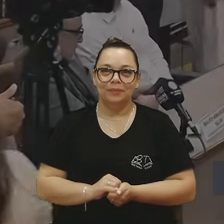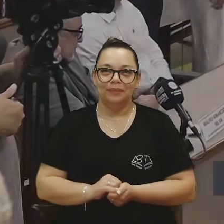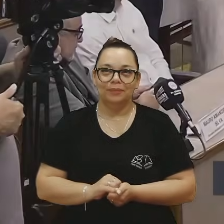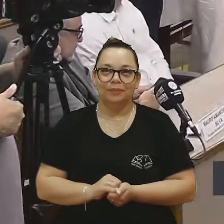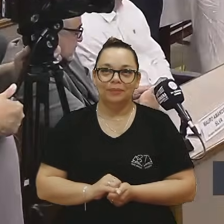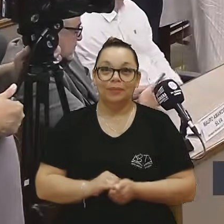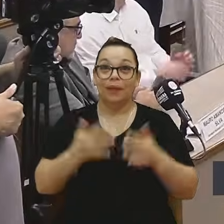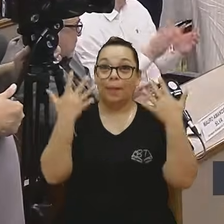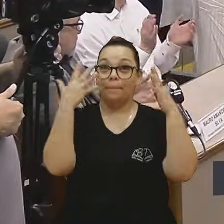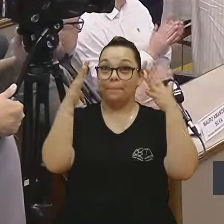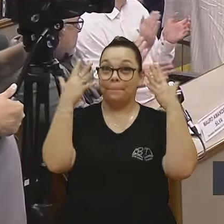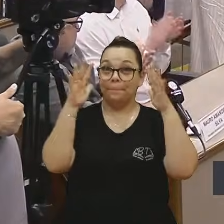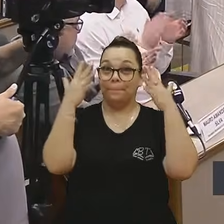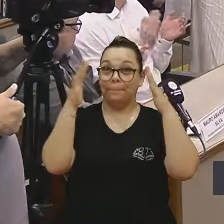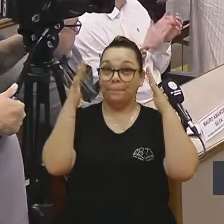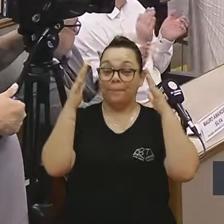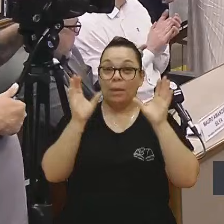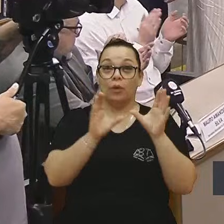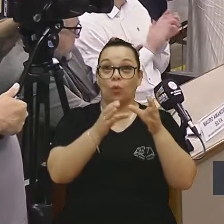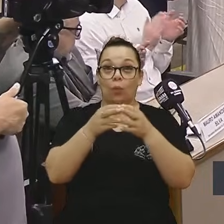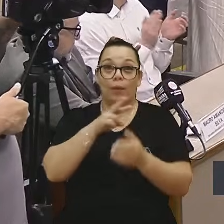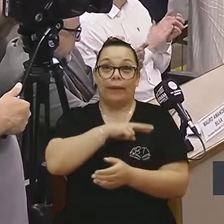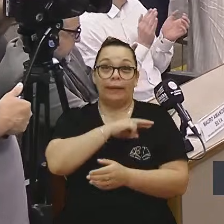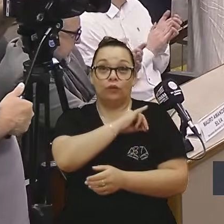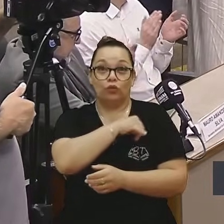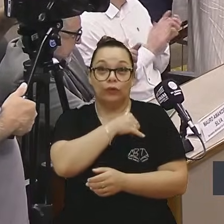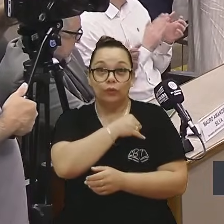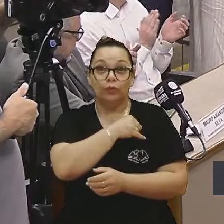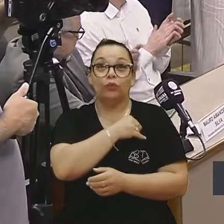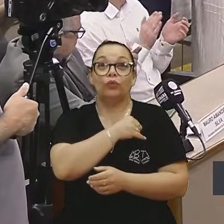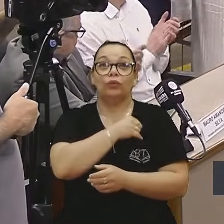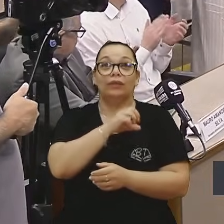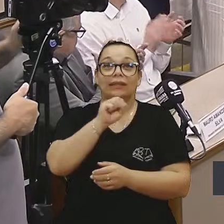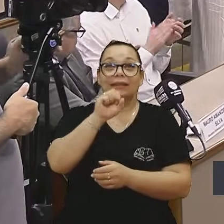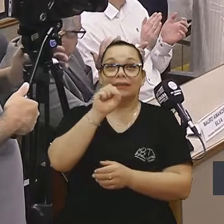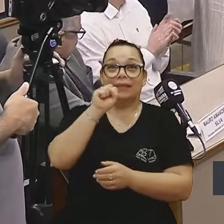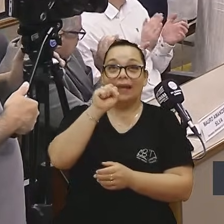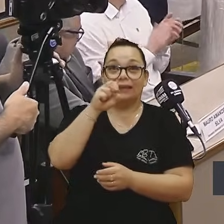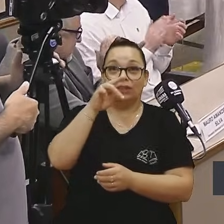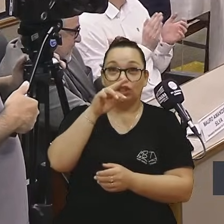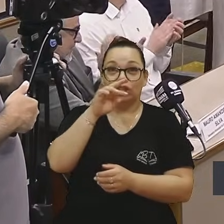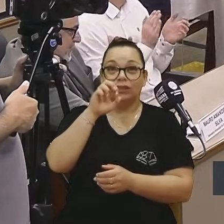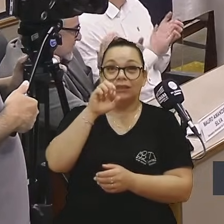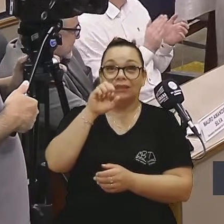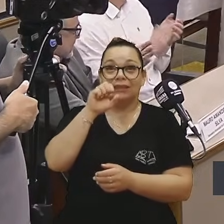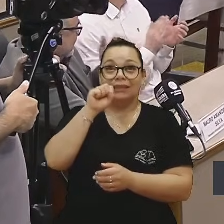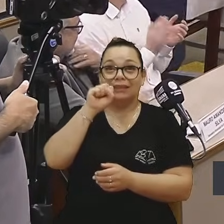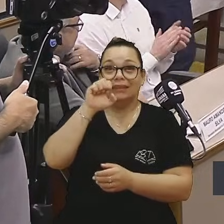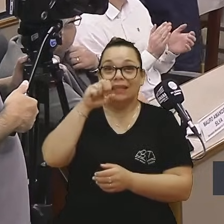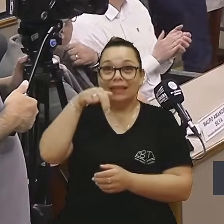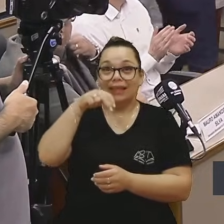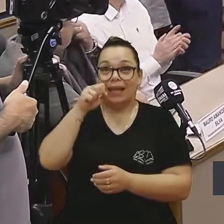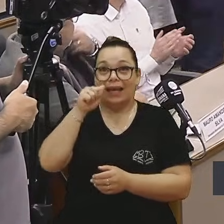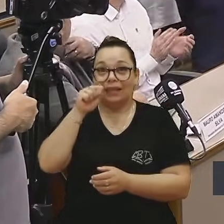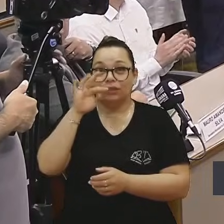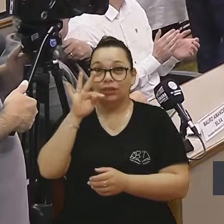Salva de palmas, então, para o Clube Recreio da Juventude, SEST Senat e Világio